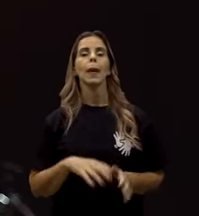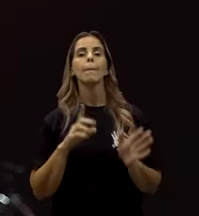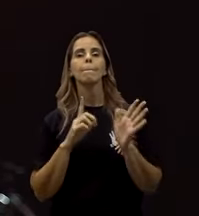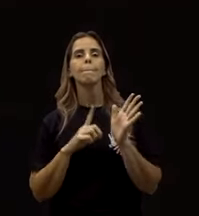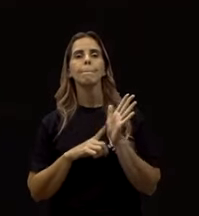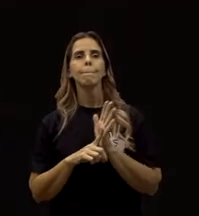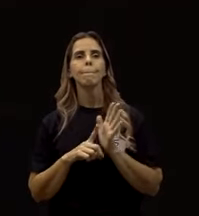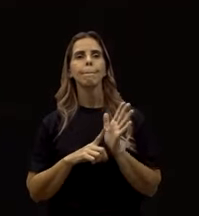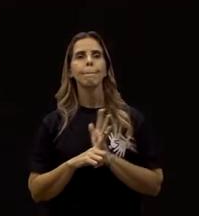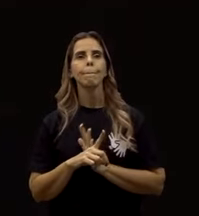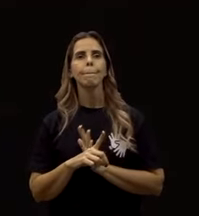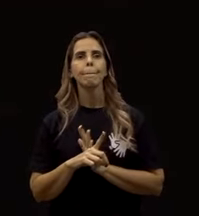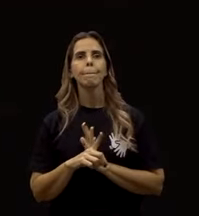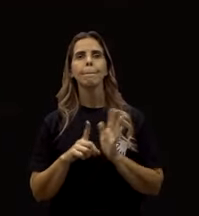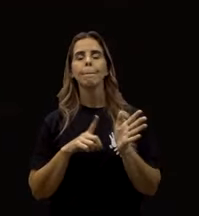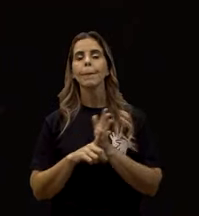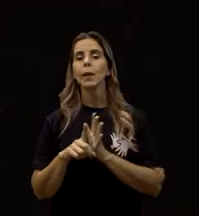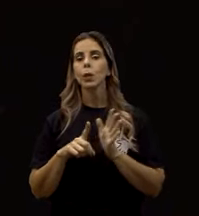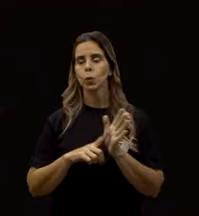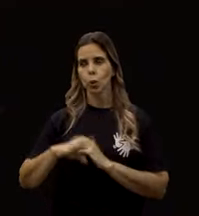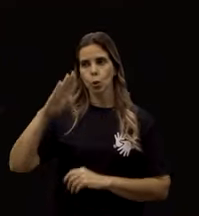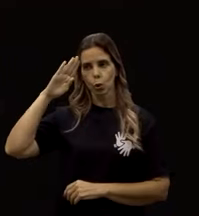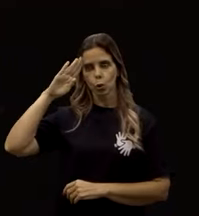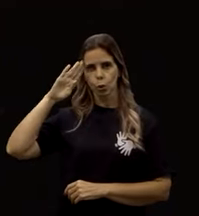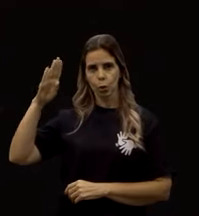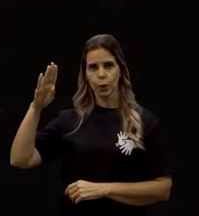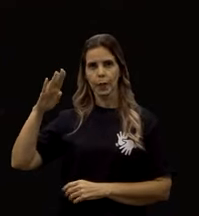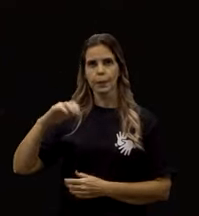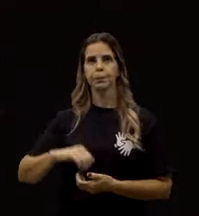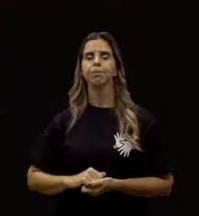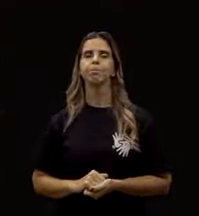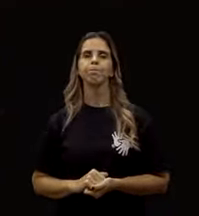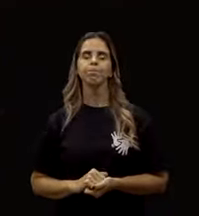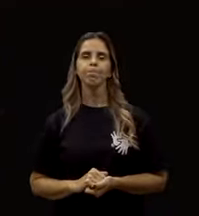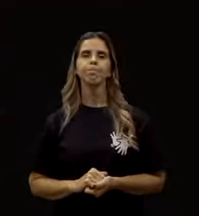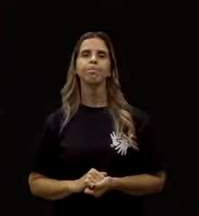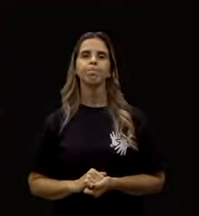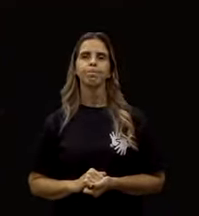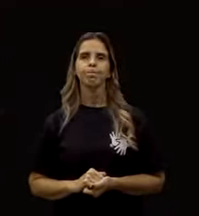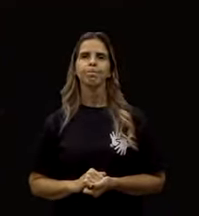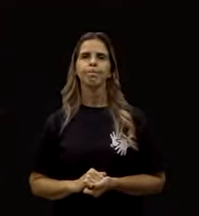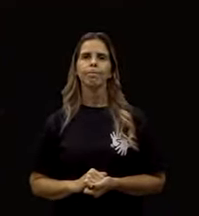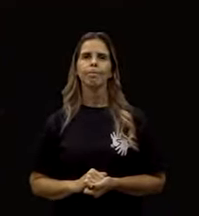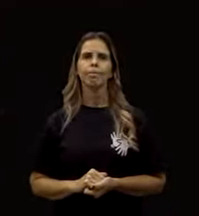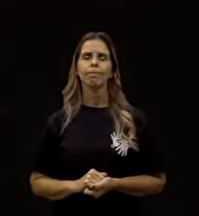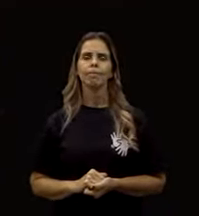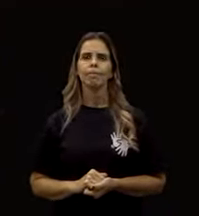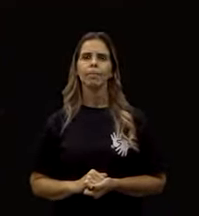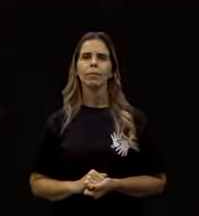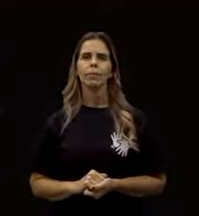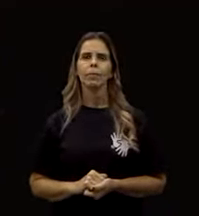vai Davi perguntou aos soldados que estavam ao seu lado